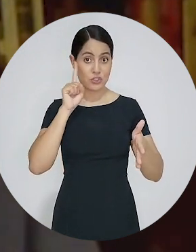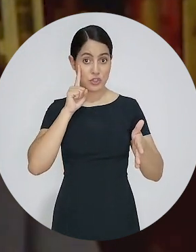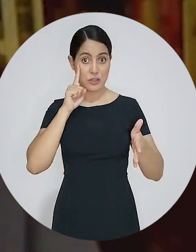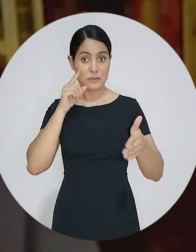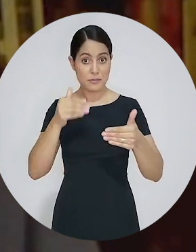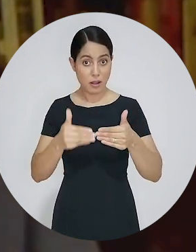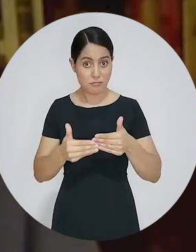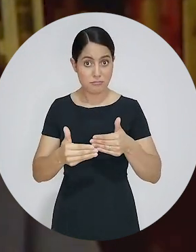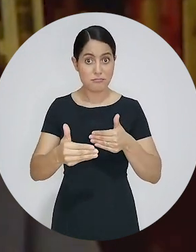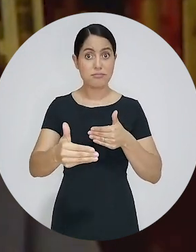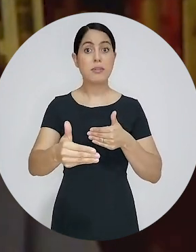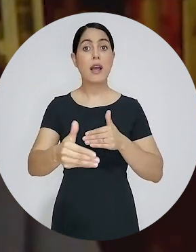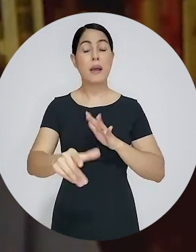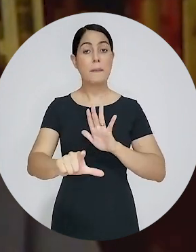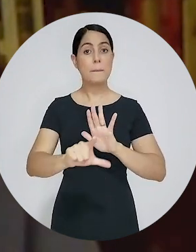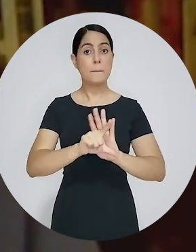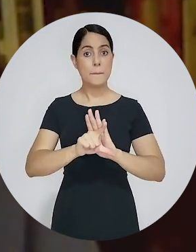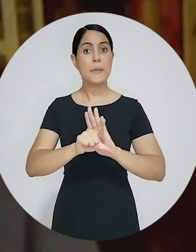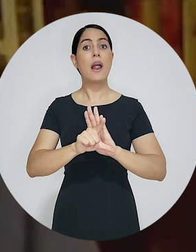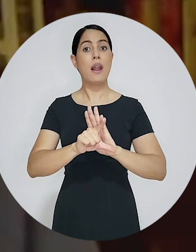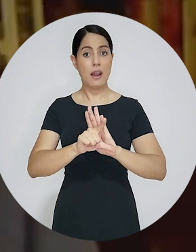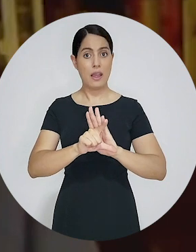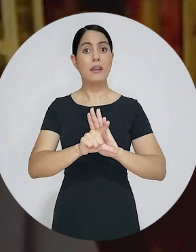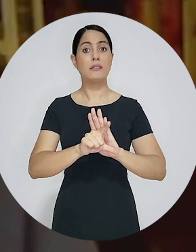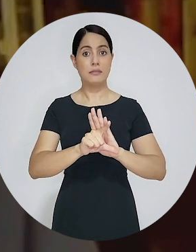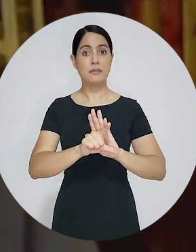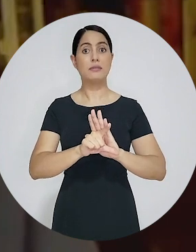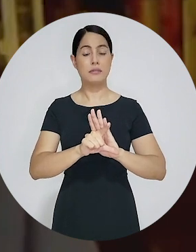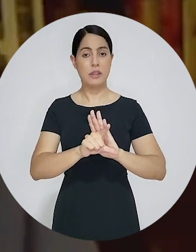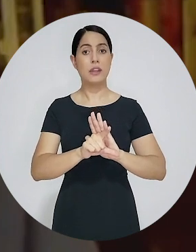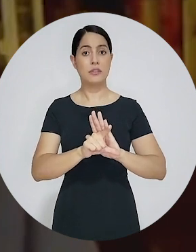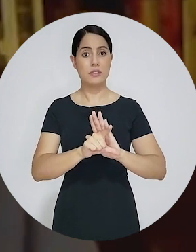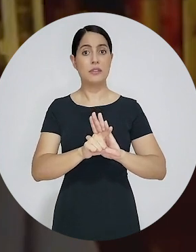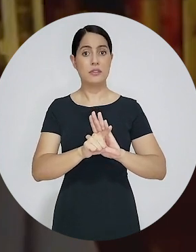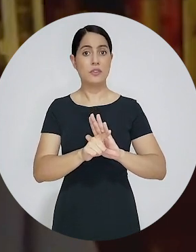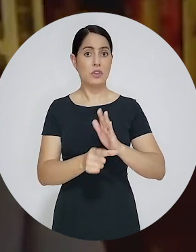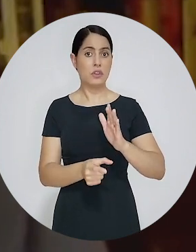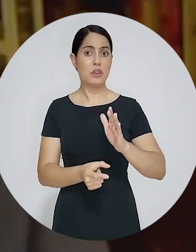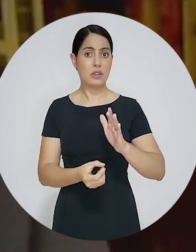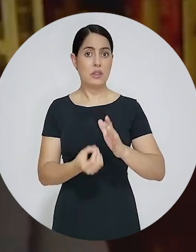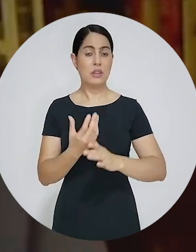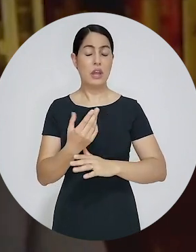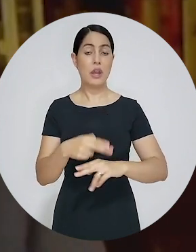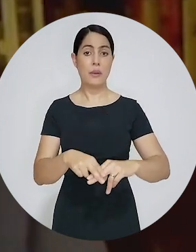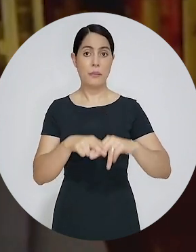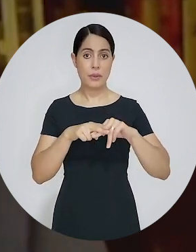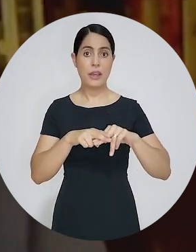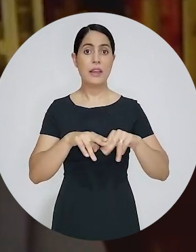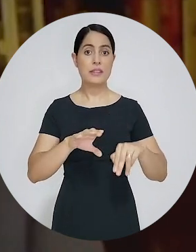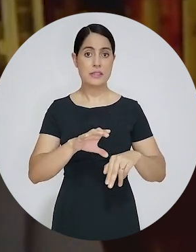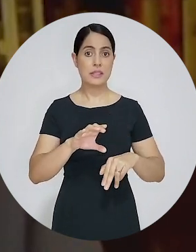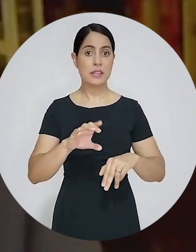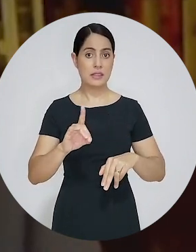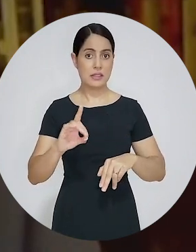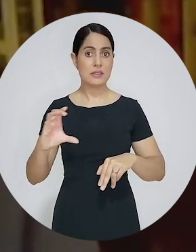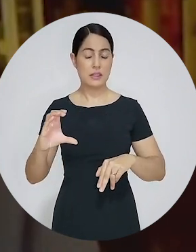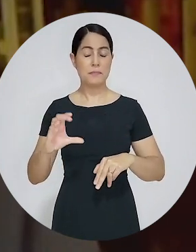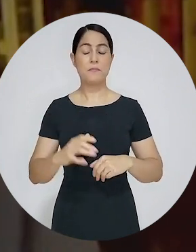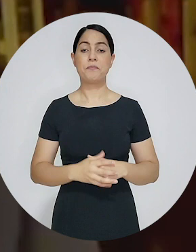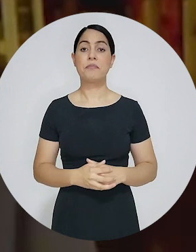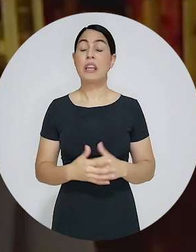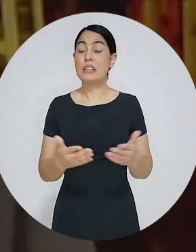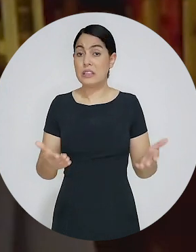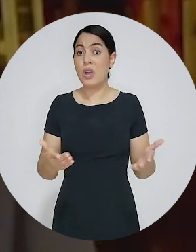fosse instituída, fosse implementado o que veio a ser o Código de Defesa do